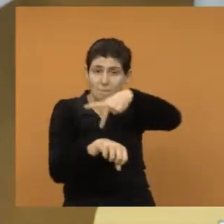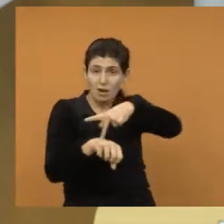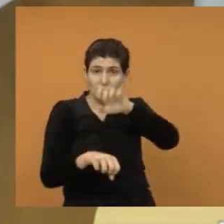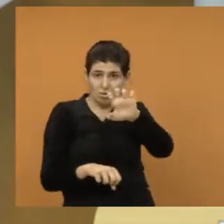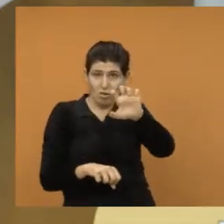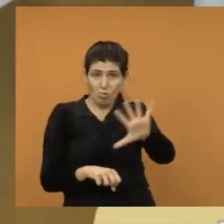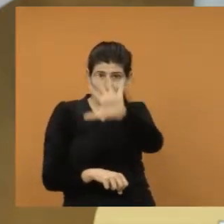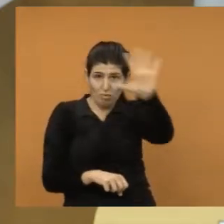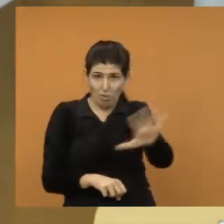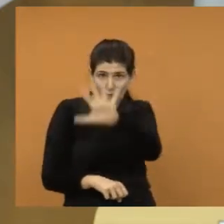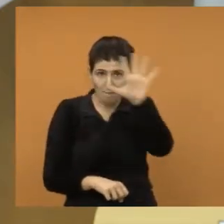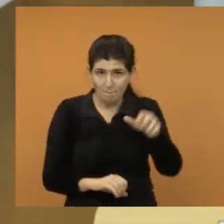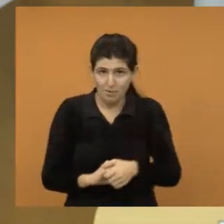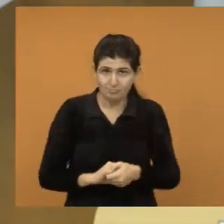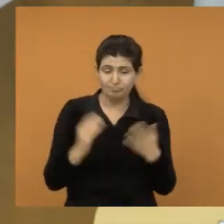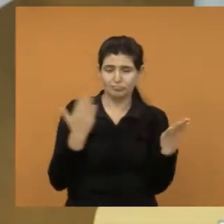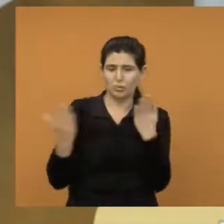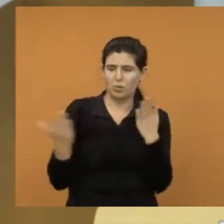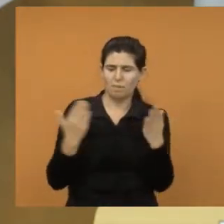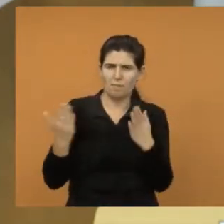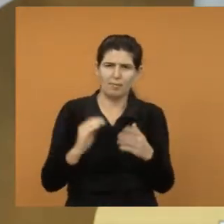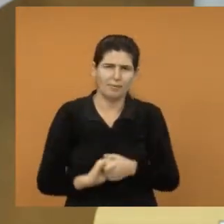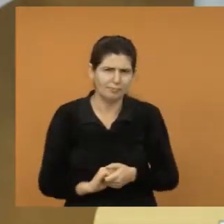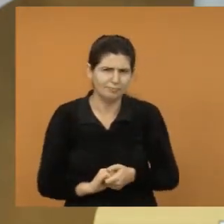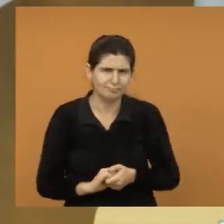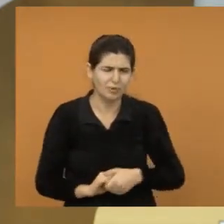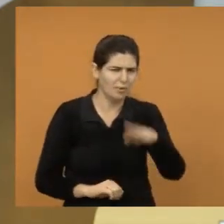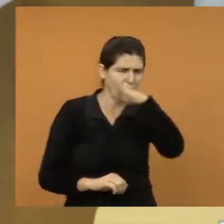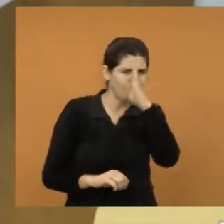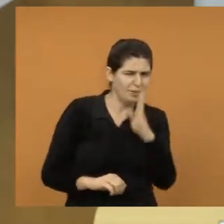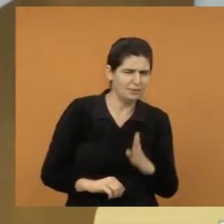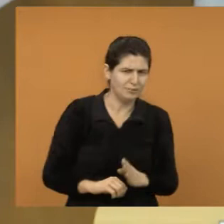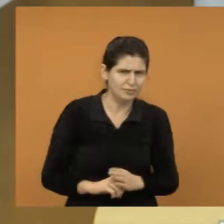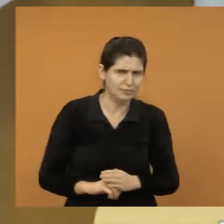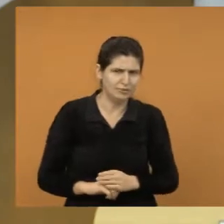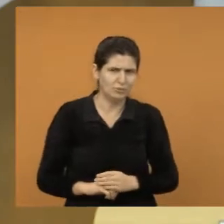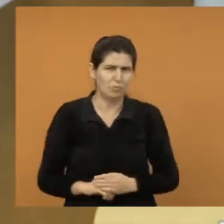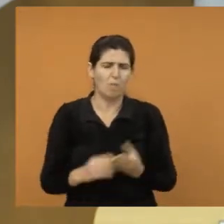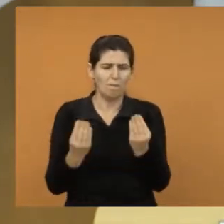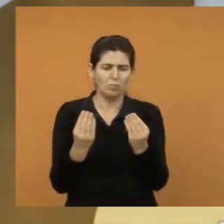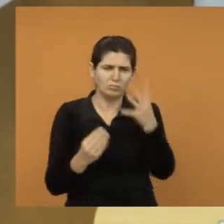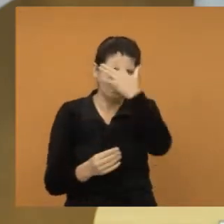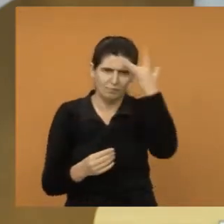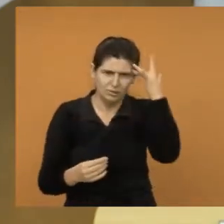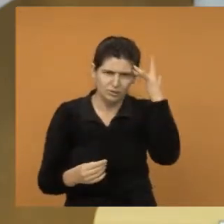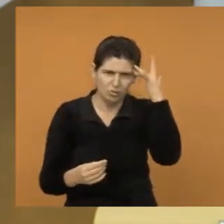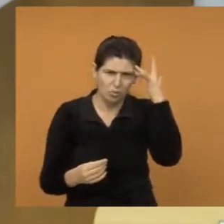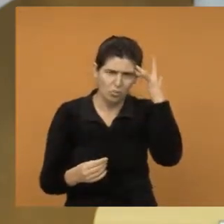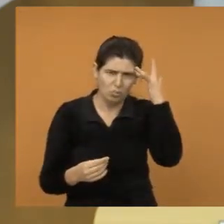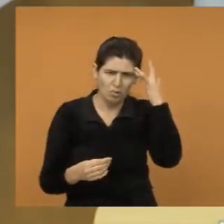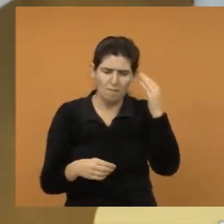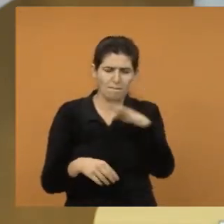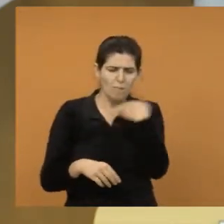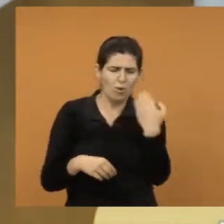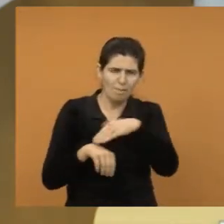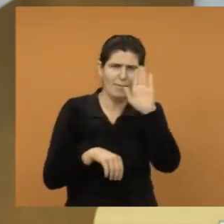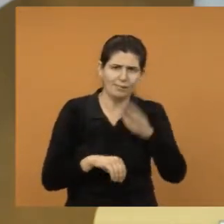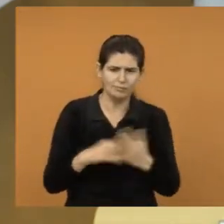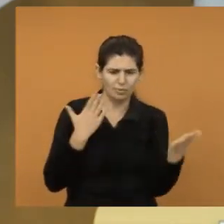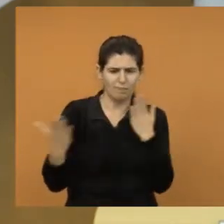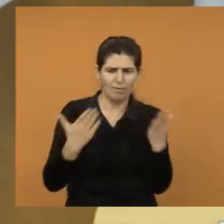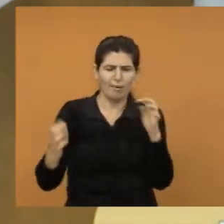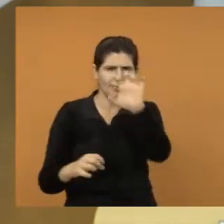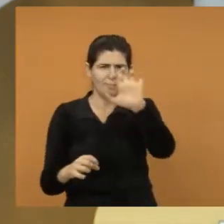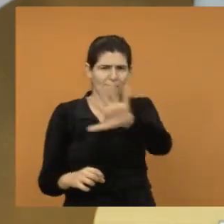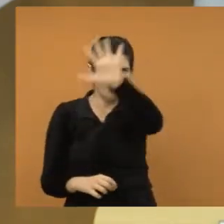gente compare, a taxa de homicídio no Brasil é 30 vezes maior que na Europa. E muitos países